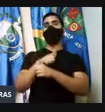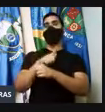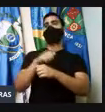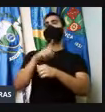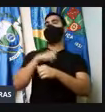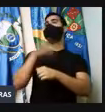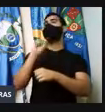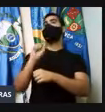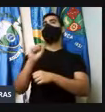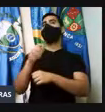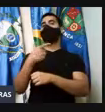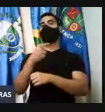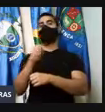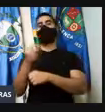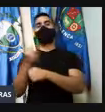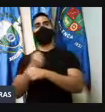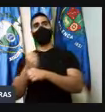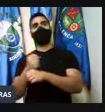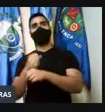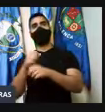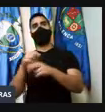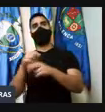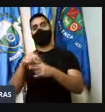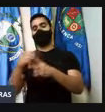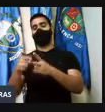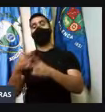aqui 20 anos por mais 20.